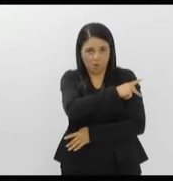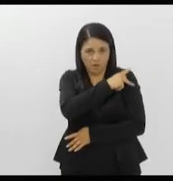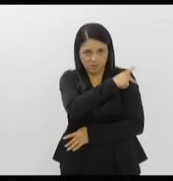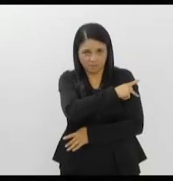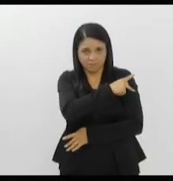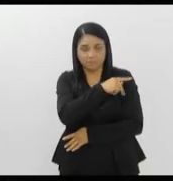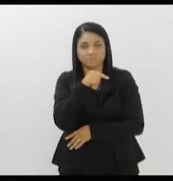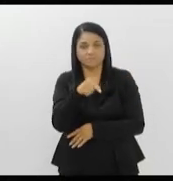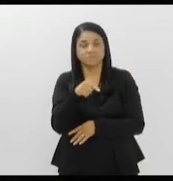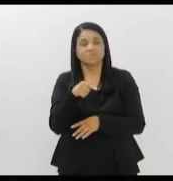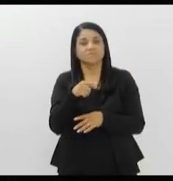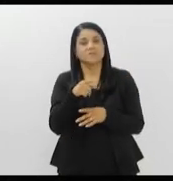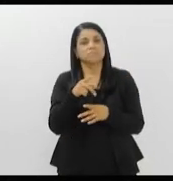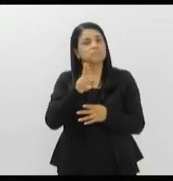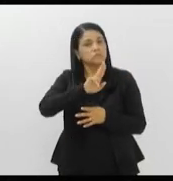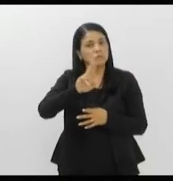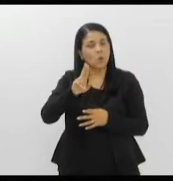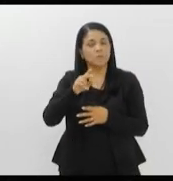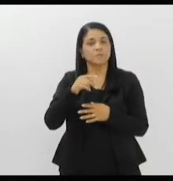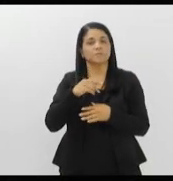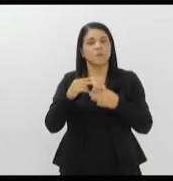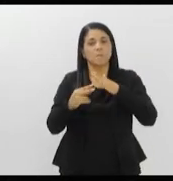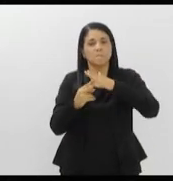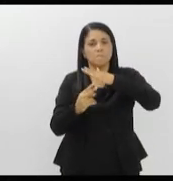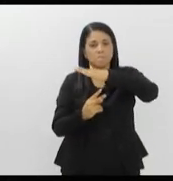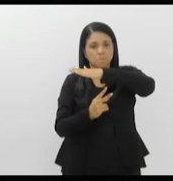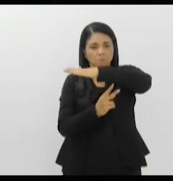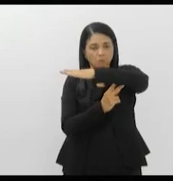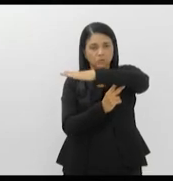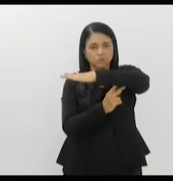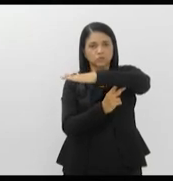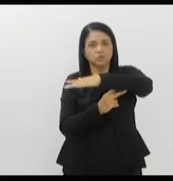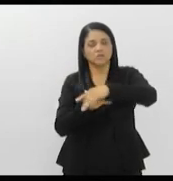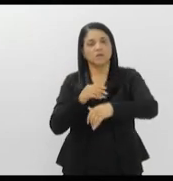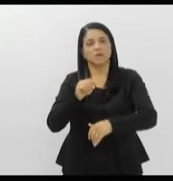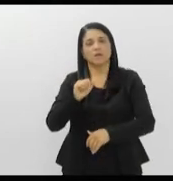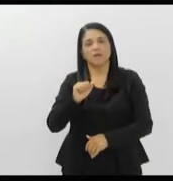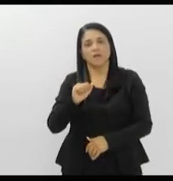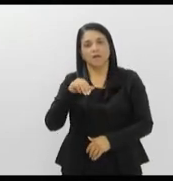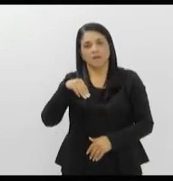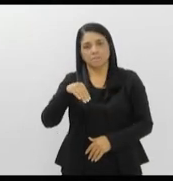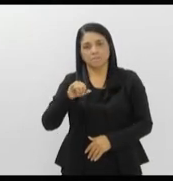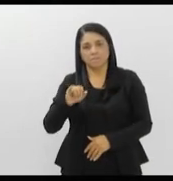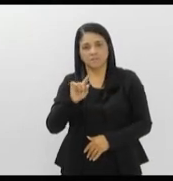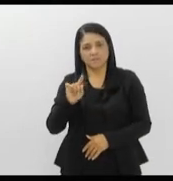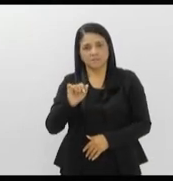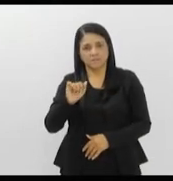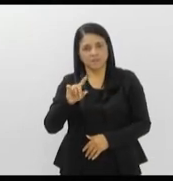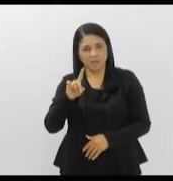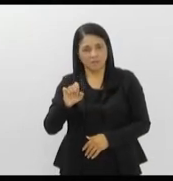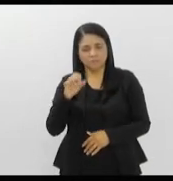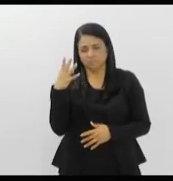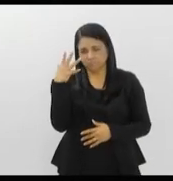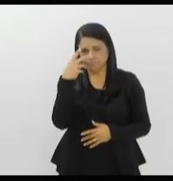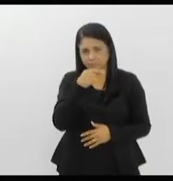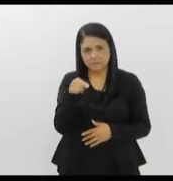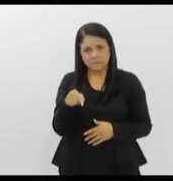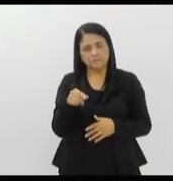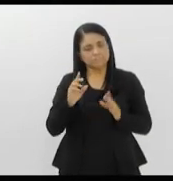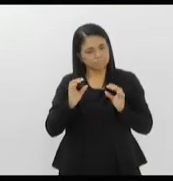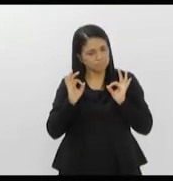intitulada Ponte da Amizade. Uma belíssima ponte de concreto em arco, enfim, bastante